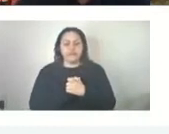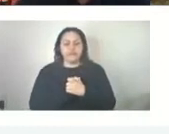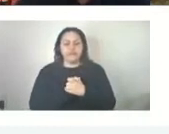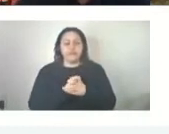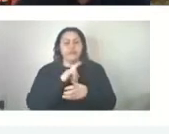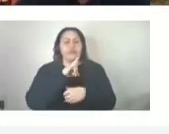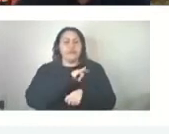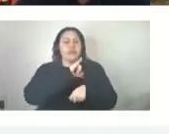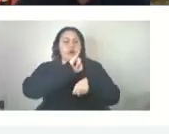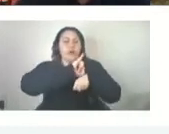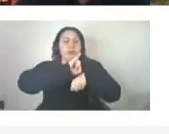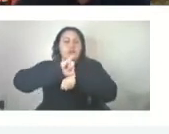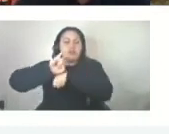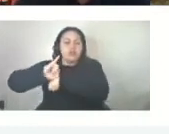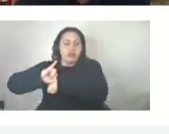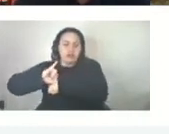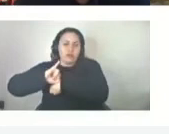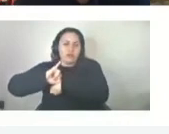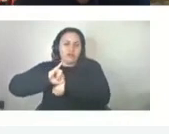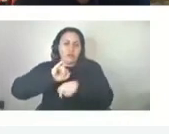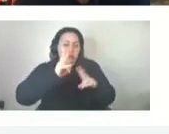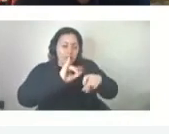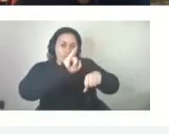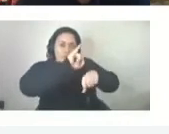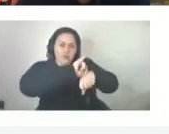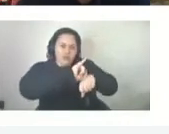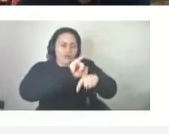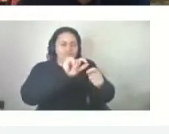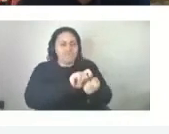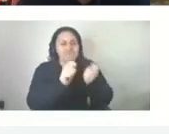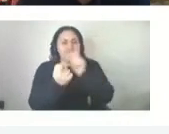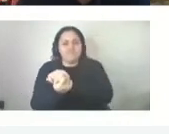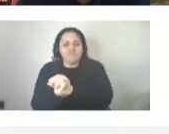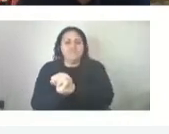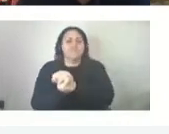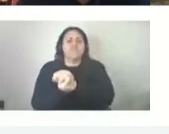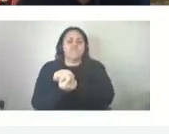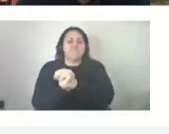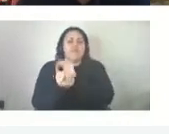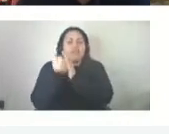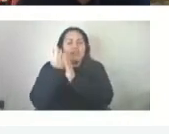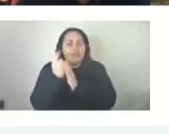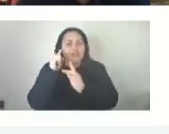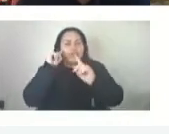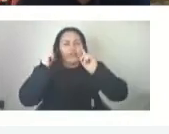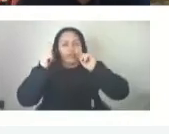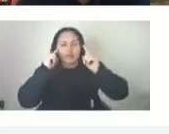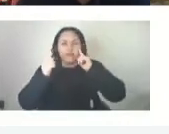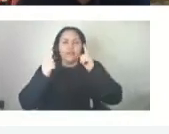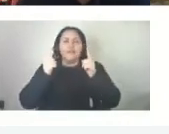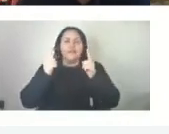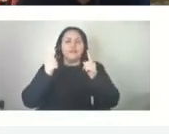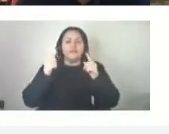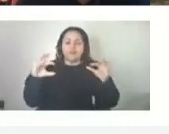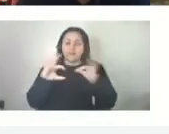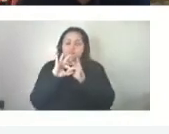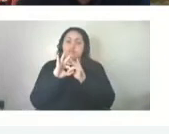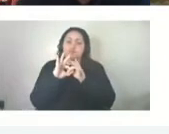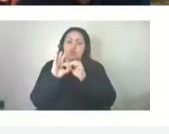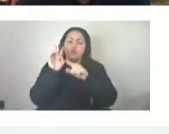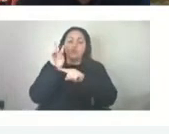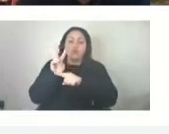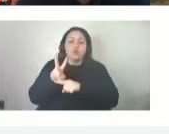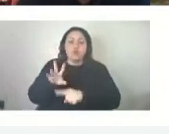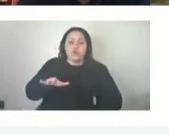brincadeira de ressignificar os objetos e de encontrar dentro do território do cuidado o que eu